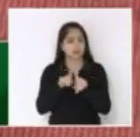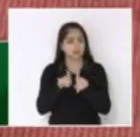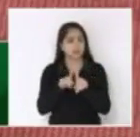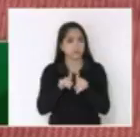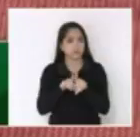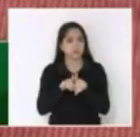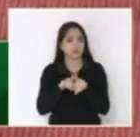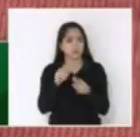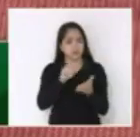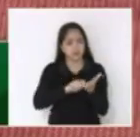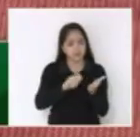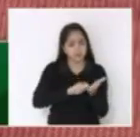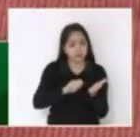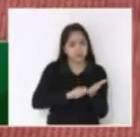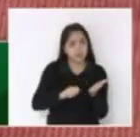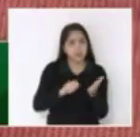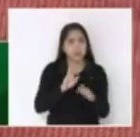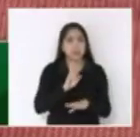é, de fato, a poesia.